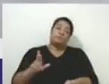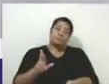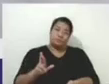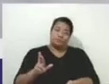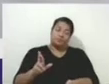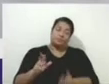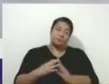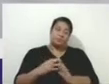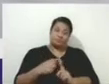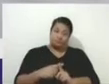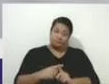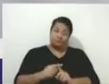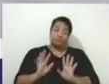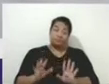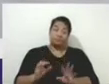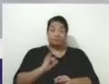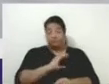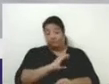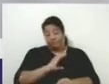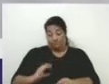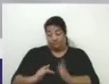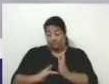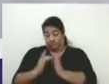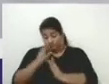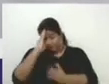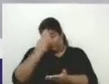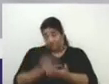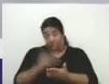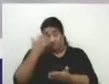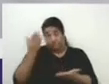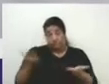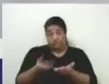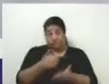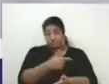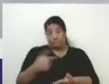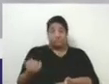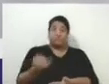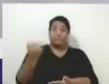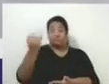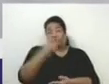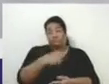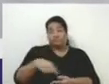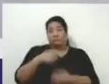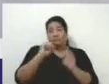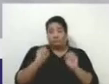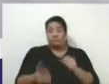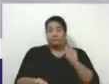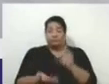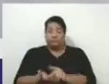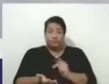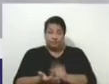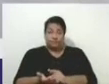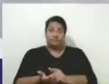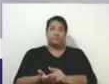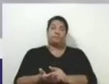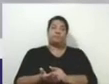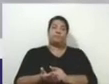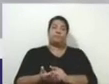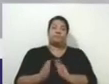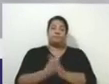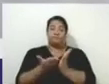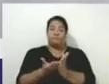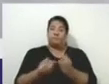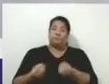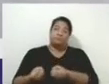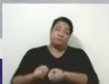mas quem é cristão, sabe que é muito importante essa semana, e que a gente possa realmente levar a palavra de Deus na